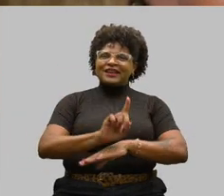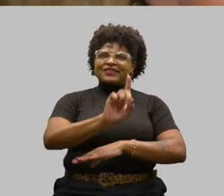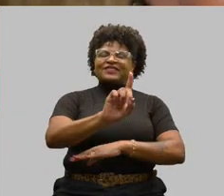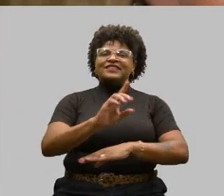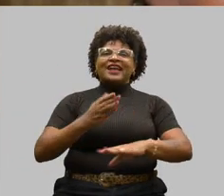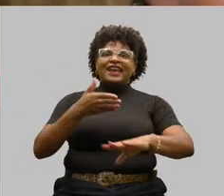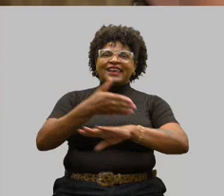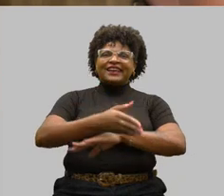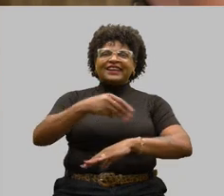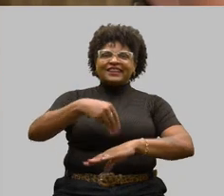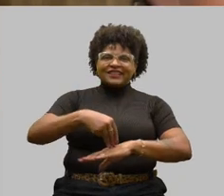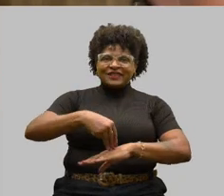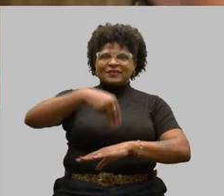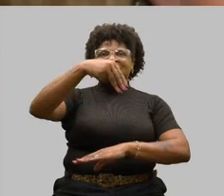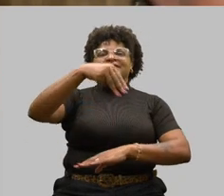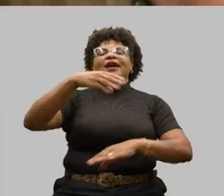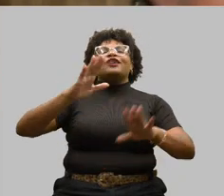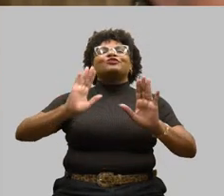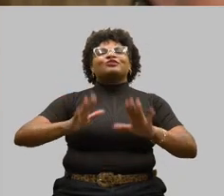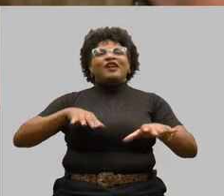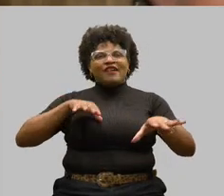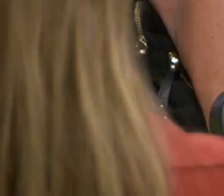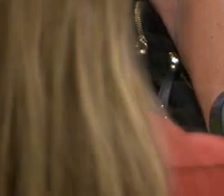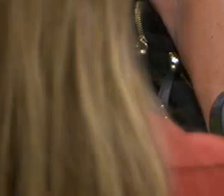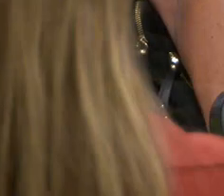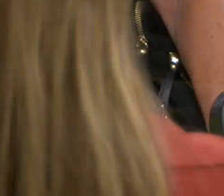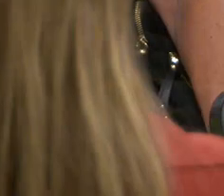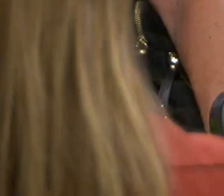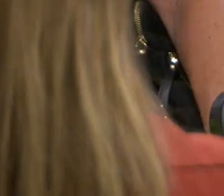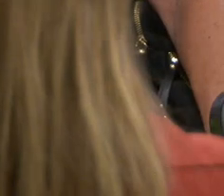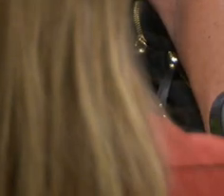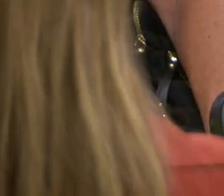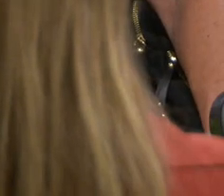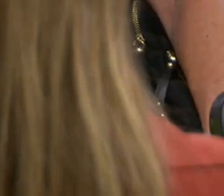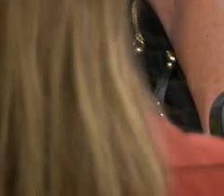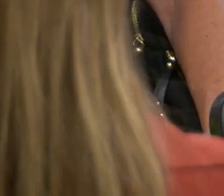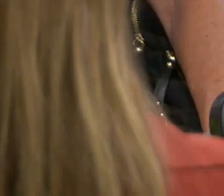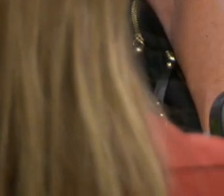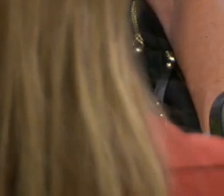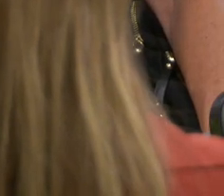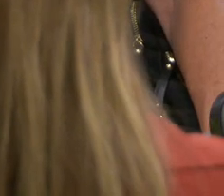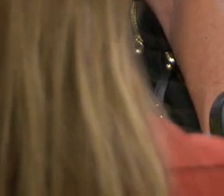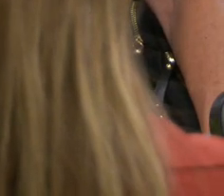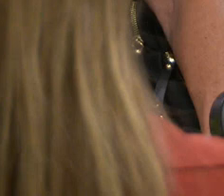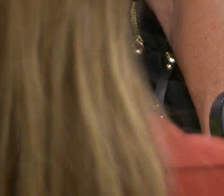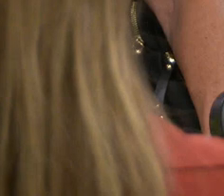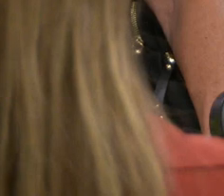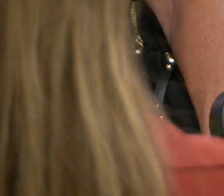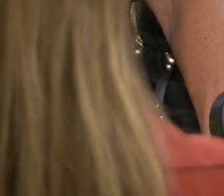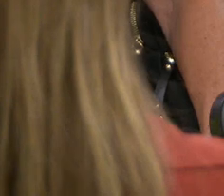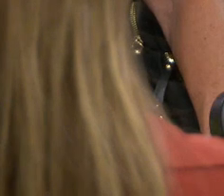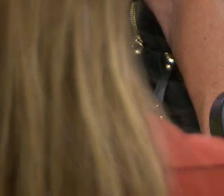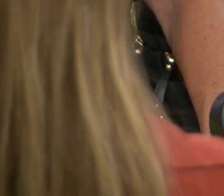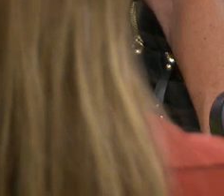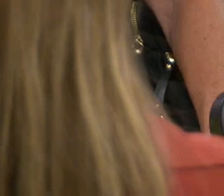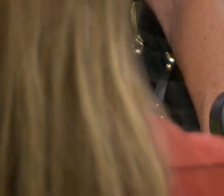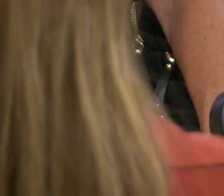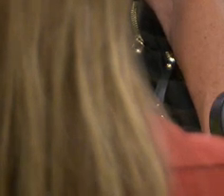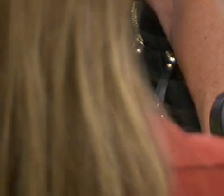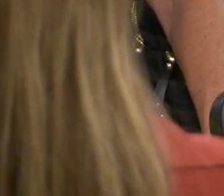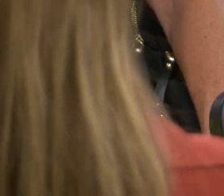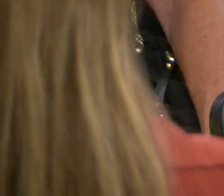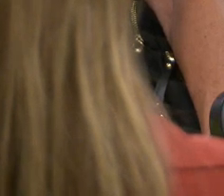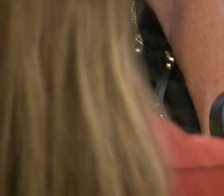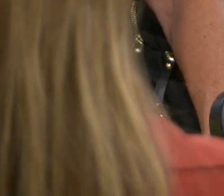mestrado concluiu meu mestrado em farmacologia na UFMG ano que vem termina o meu doutorado E